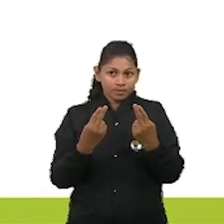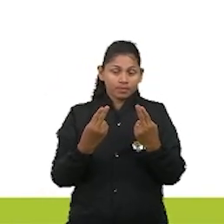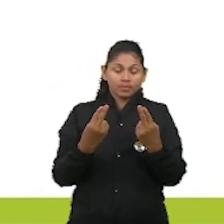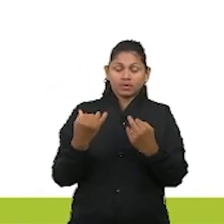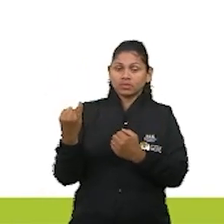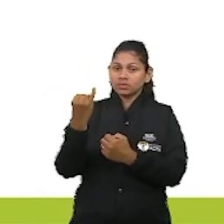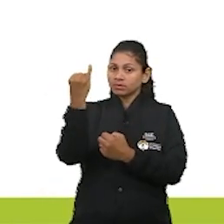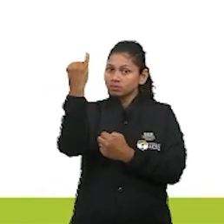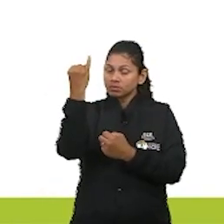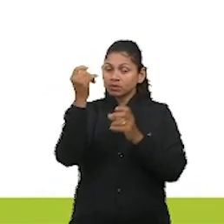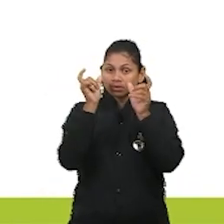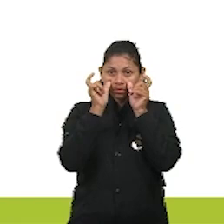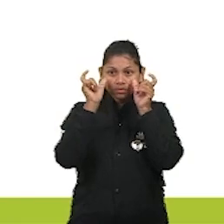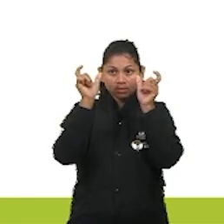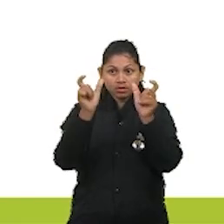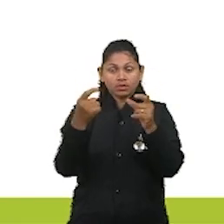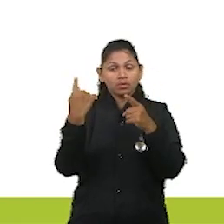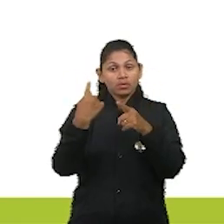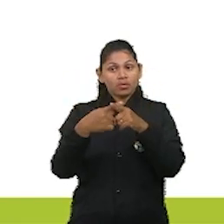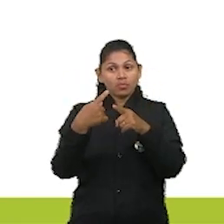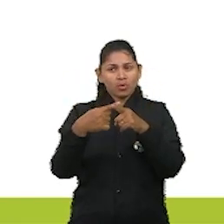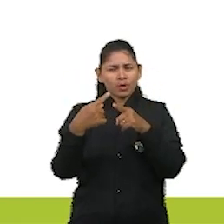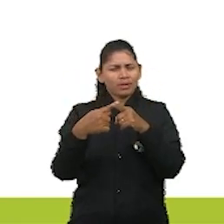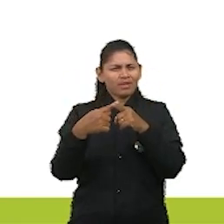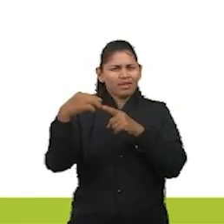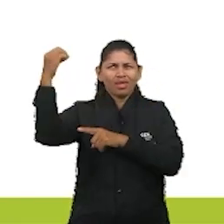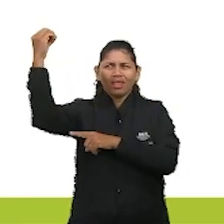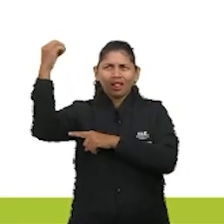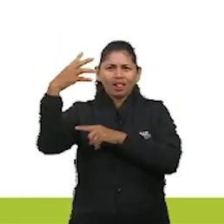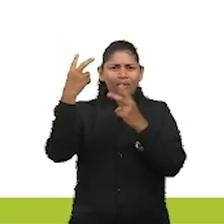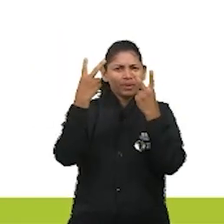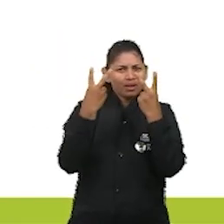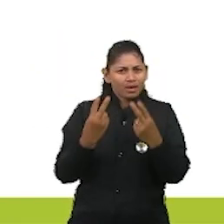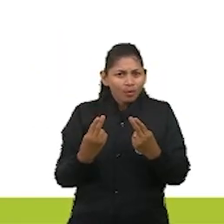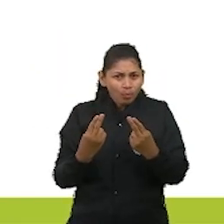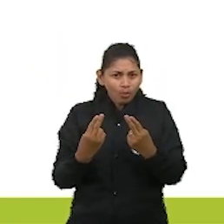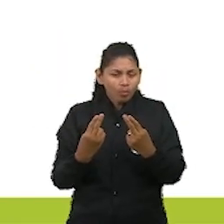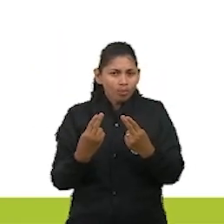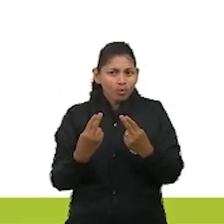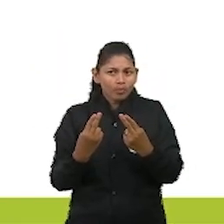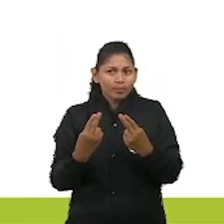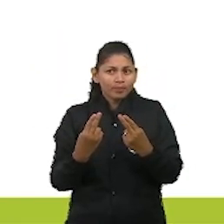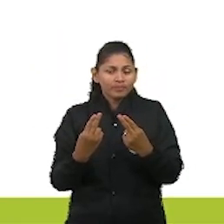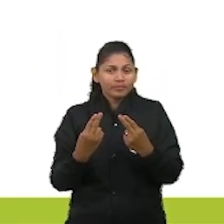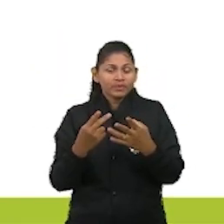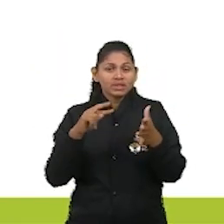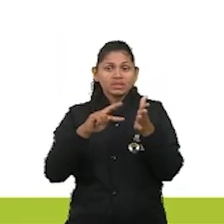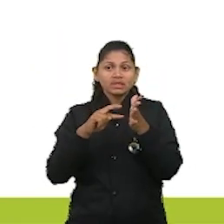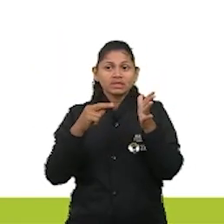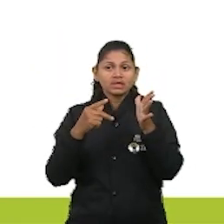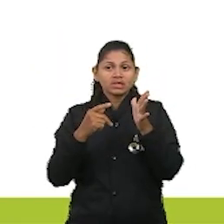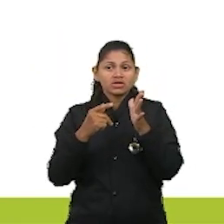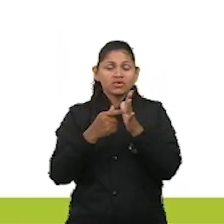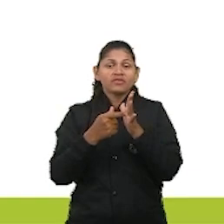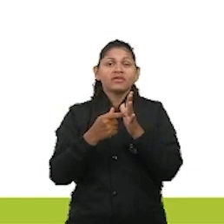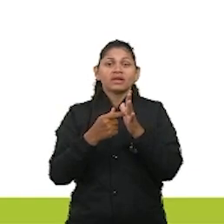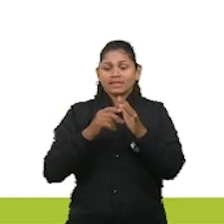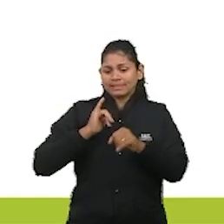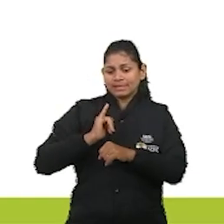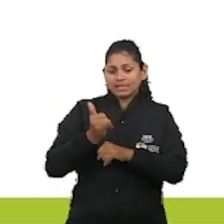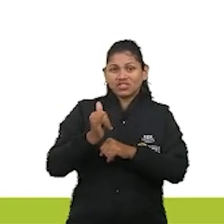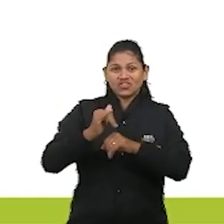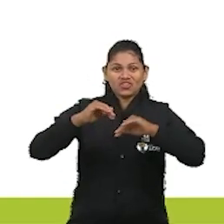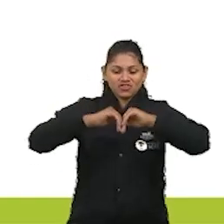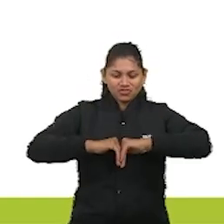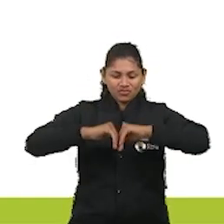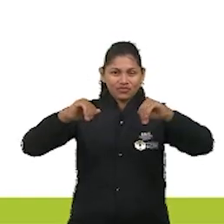porque se as lâmpadas aí são idênticas, essa corrente ela vai se dividir igualmente também, tá?